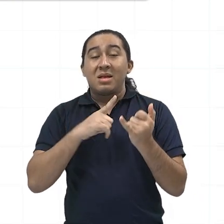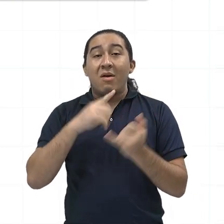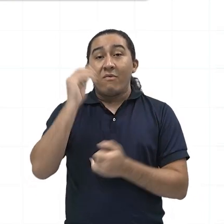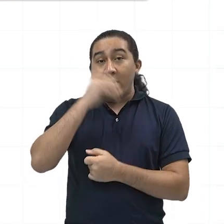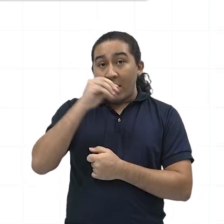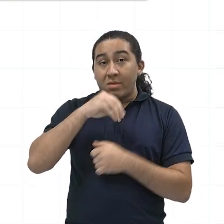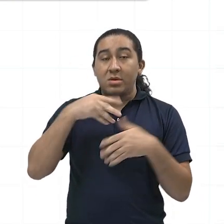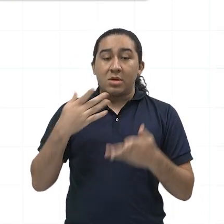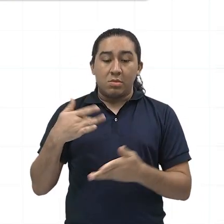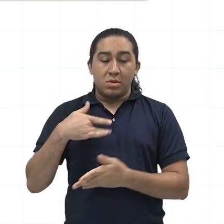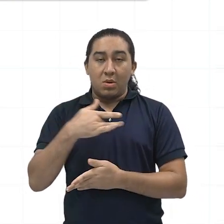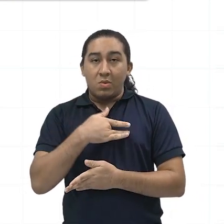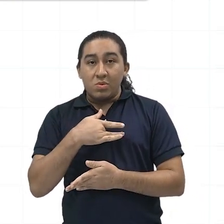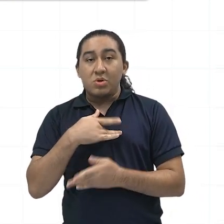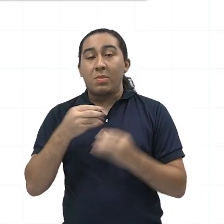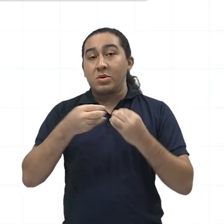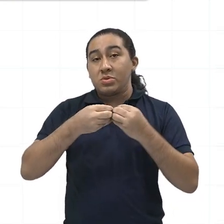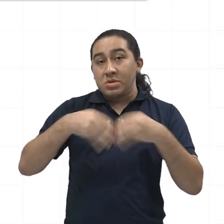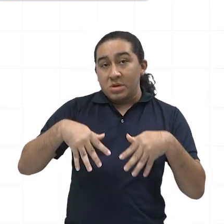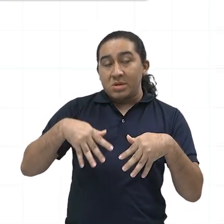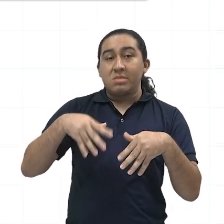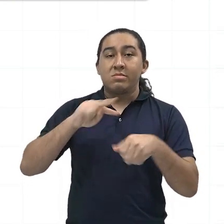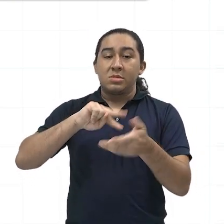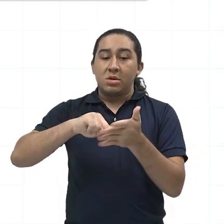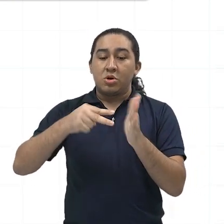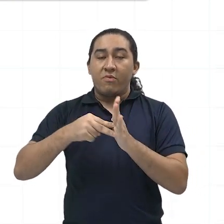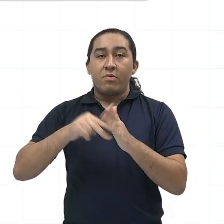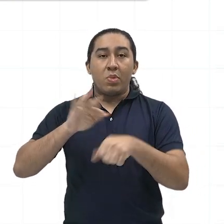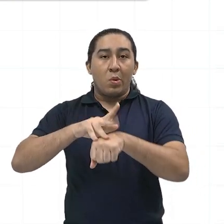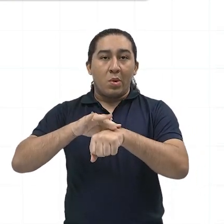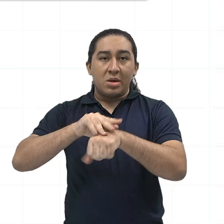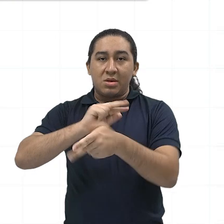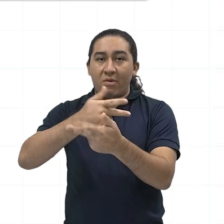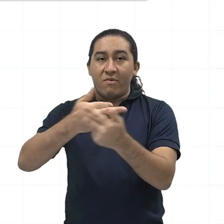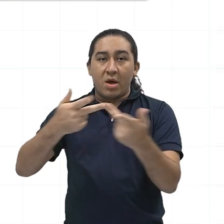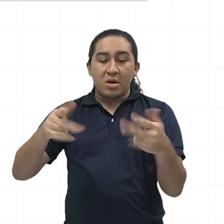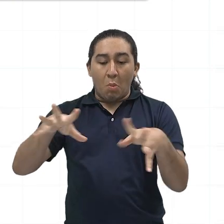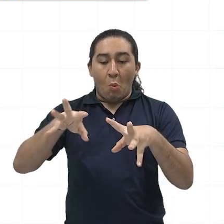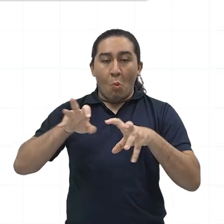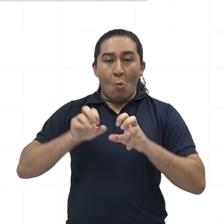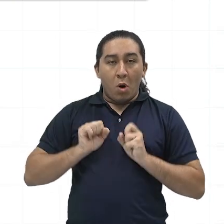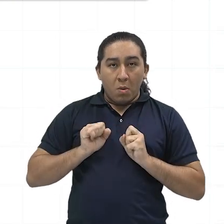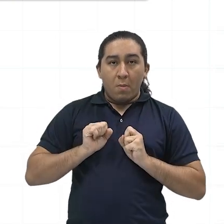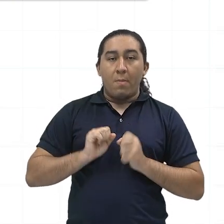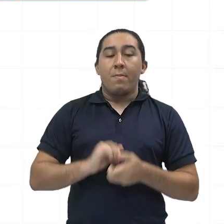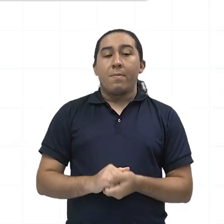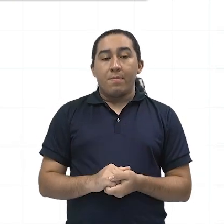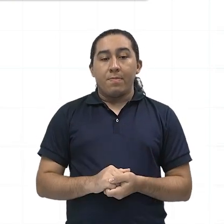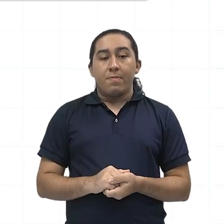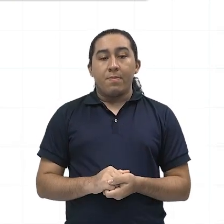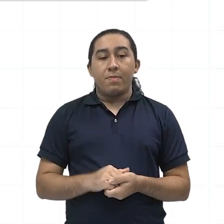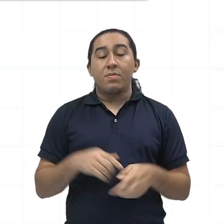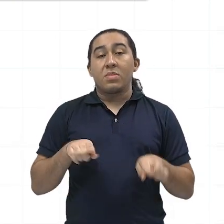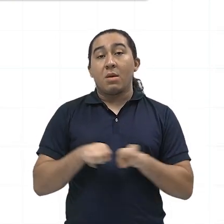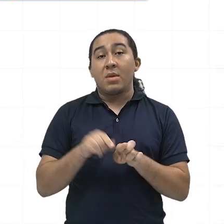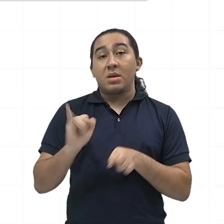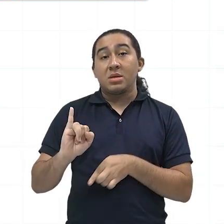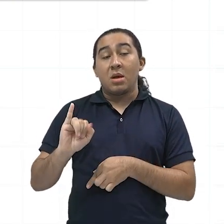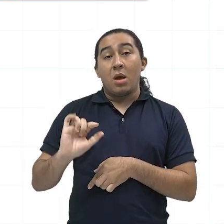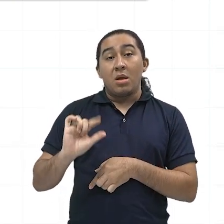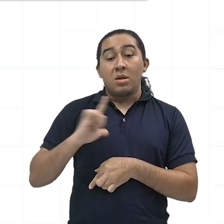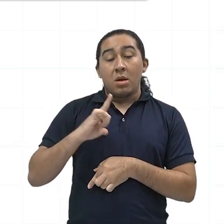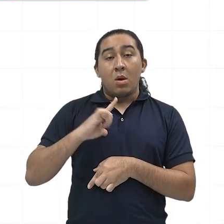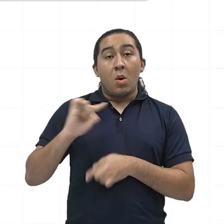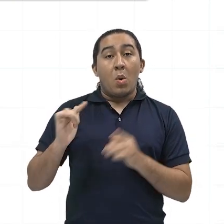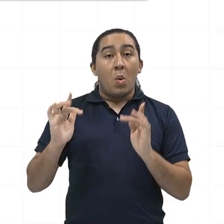né, professora? A questão do HIV. Então, nós temos aí a infecção, quando a pessoa entra em contato com outro ser, ele